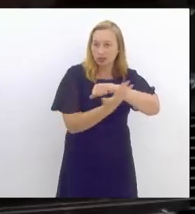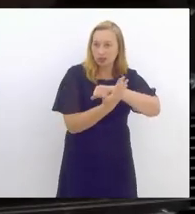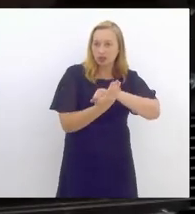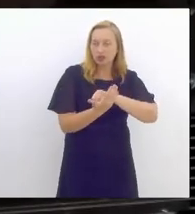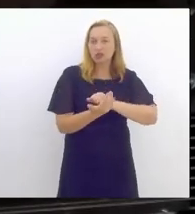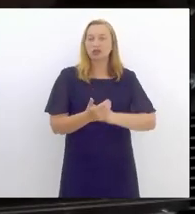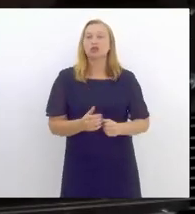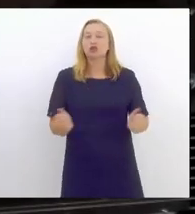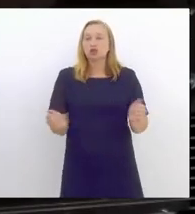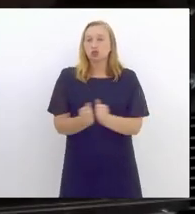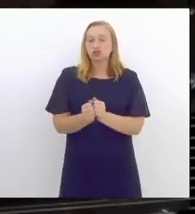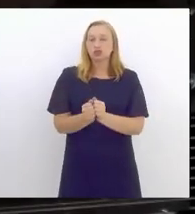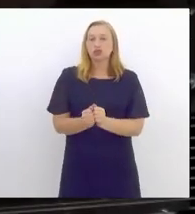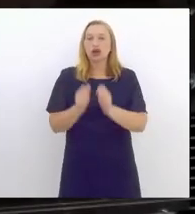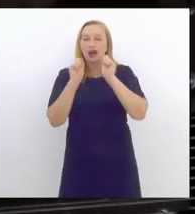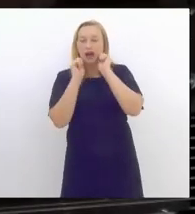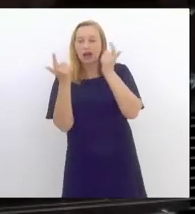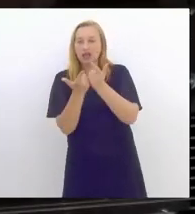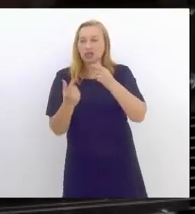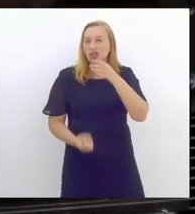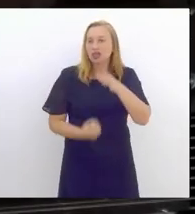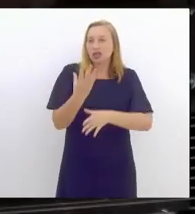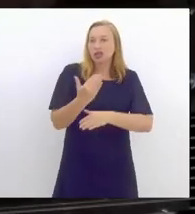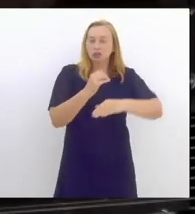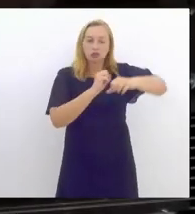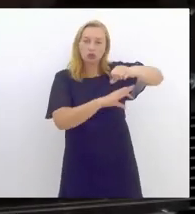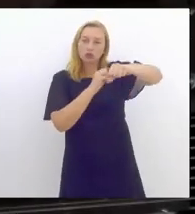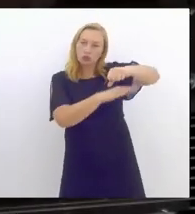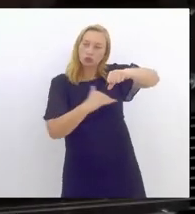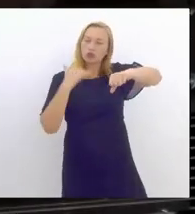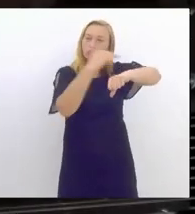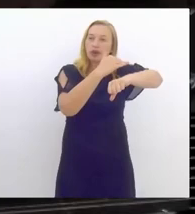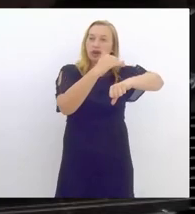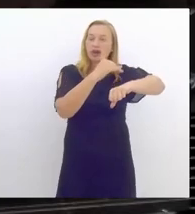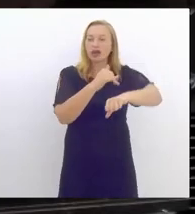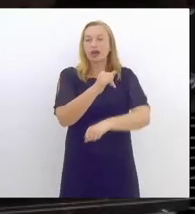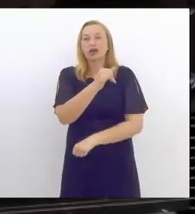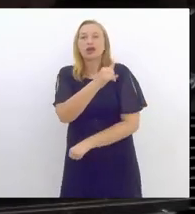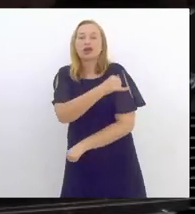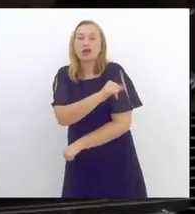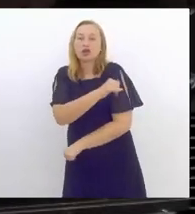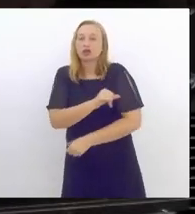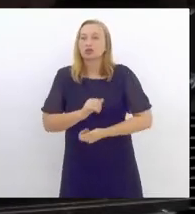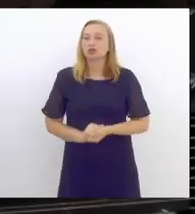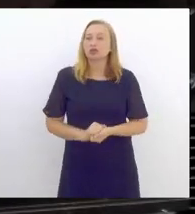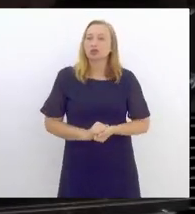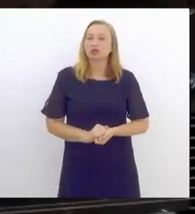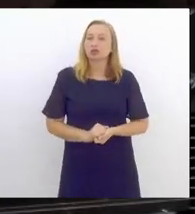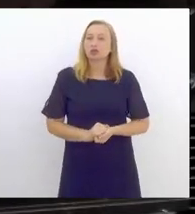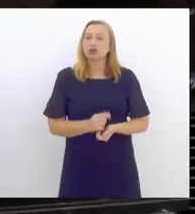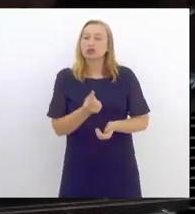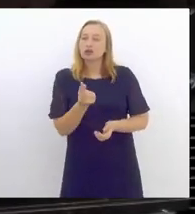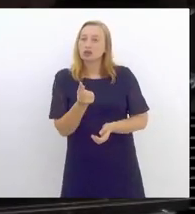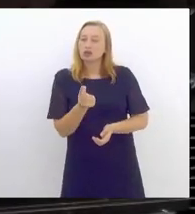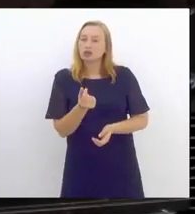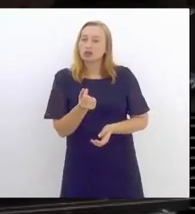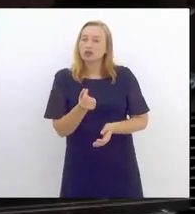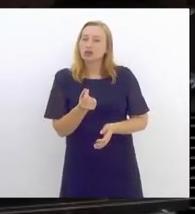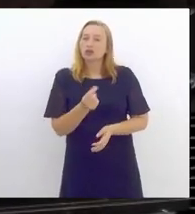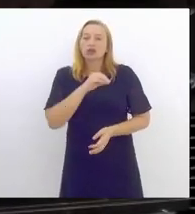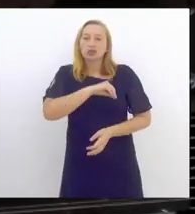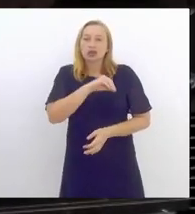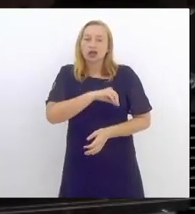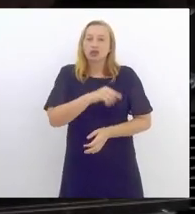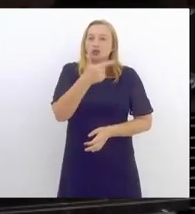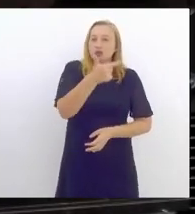essa casa, criamos o Super RJ, um auxílio emergencial que garante renda mínima de R$ 280